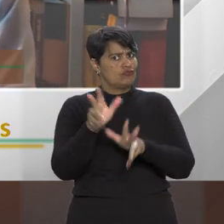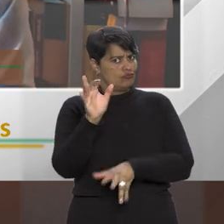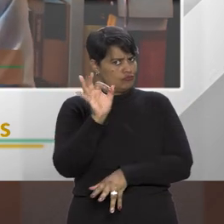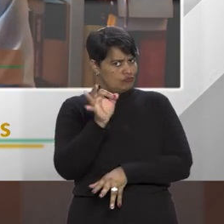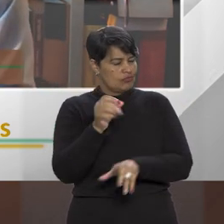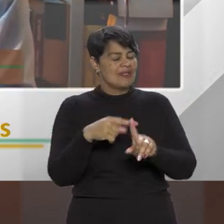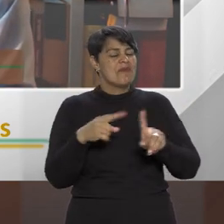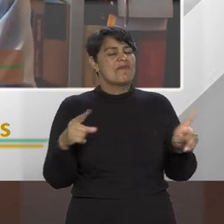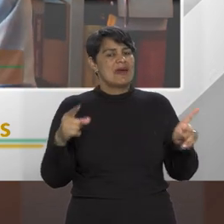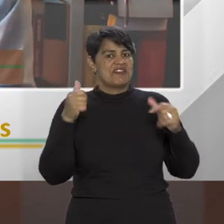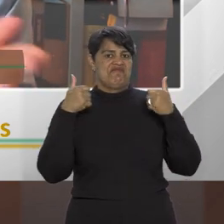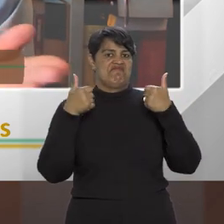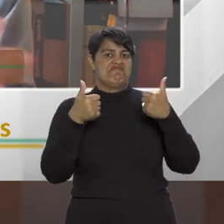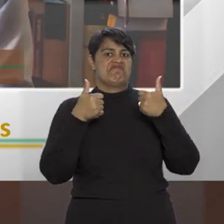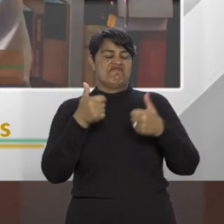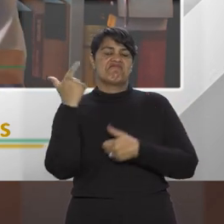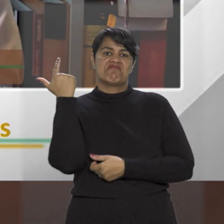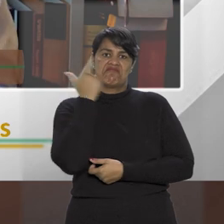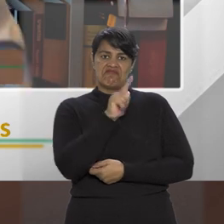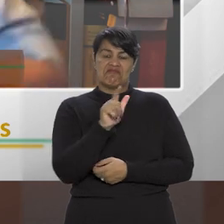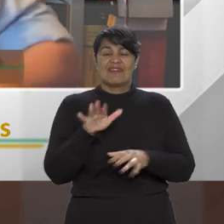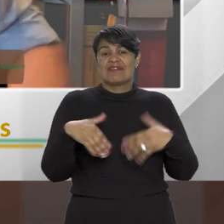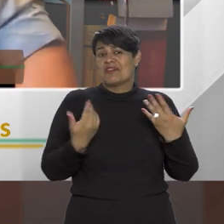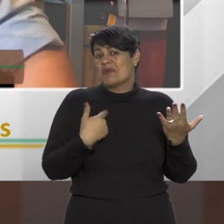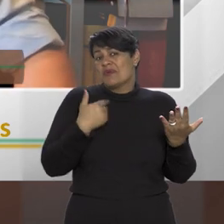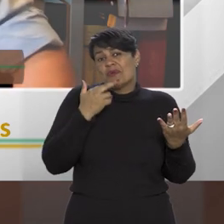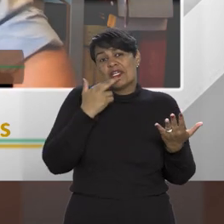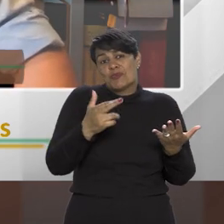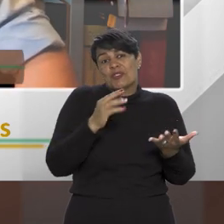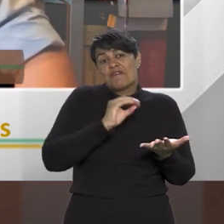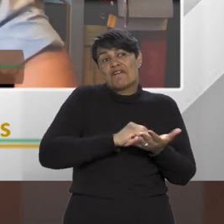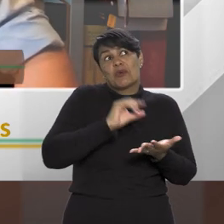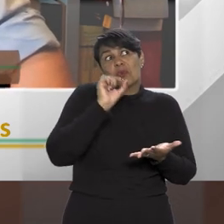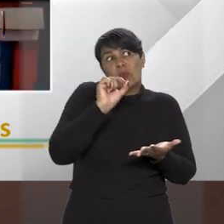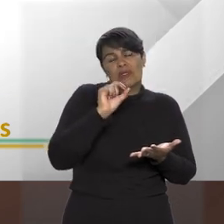falta? Eu não consigo responder essa pergunta.